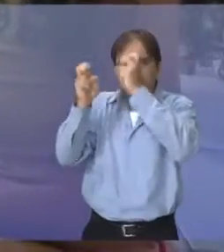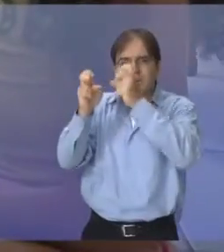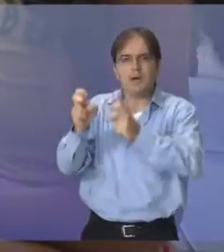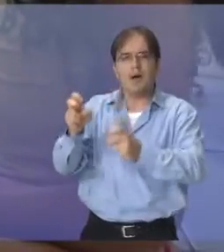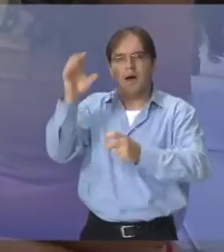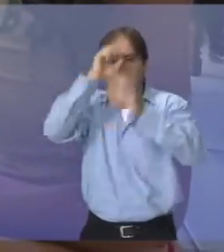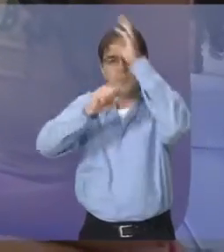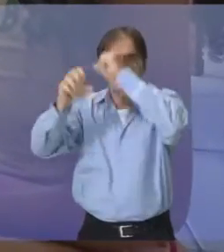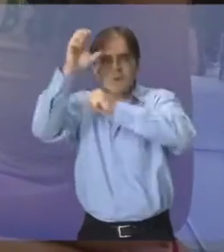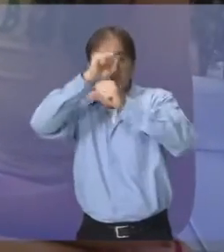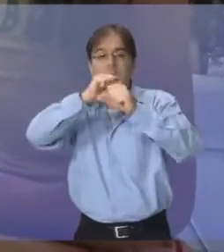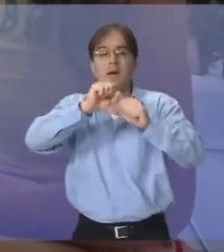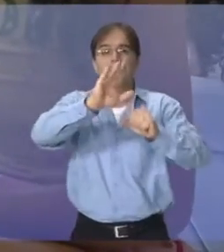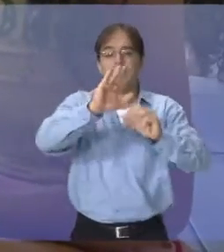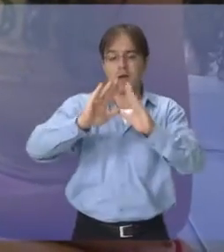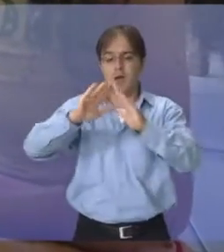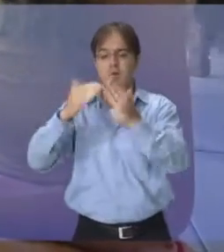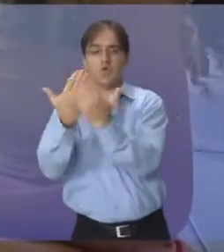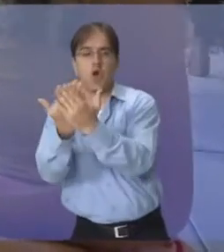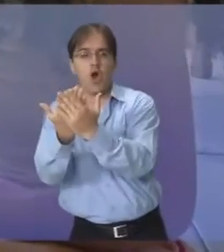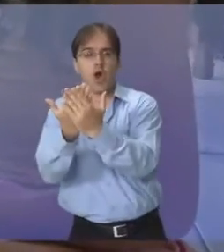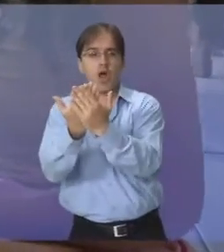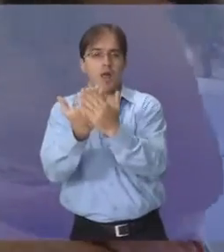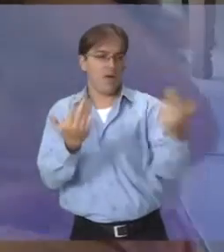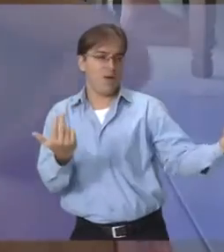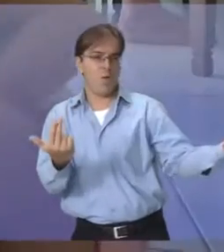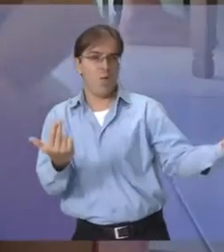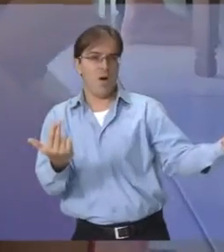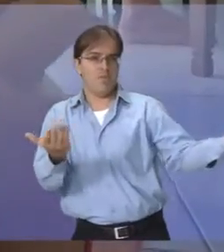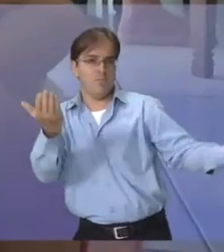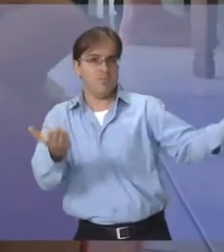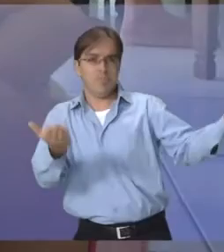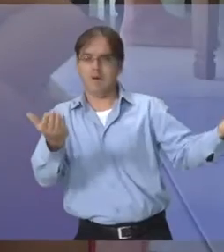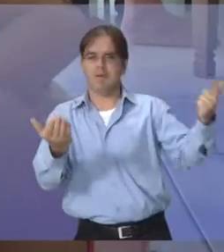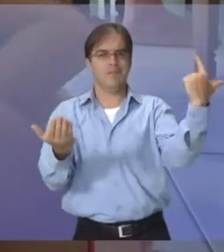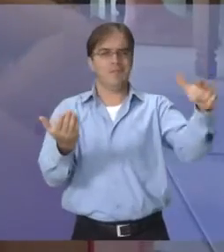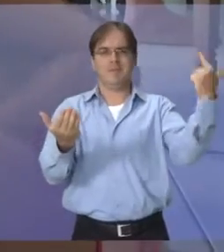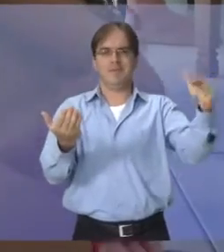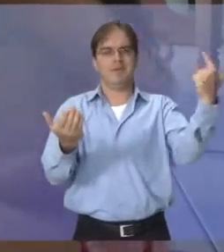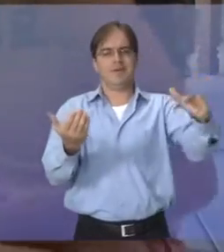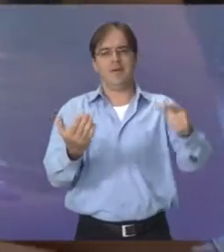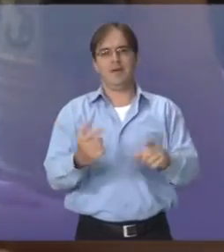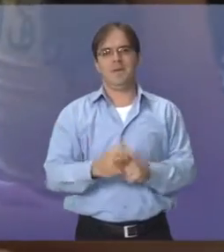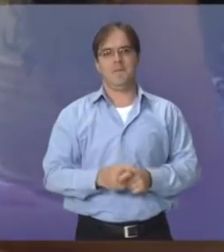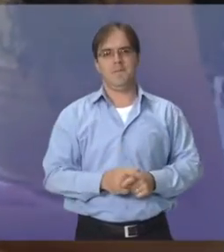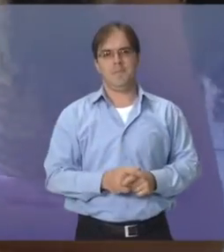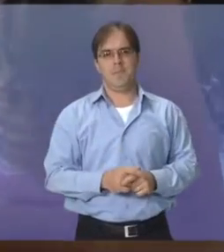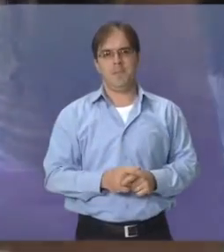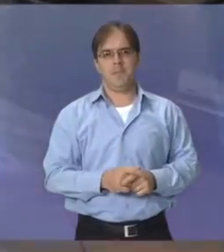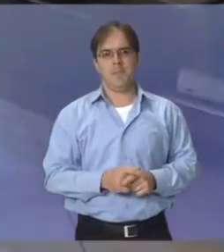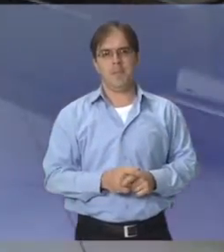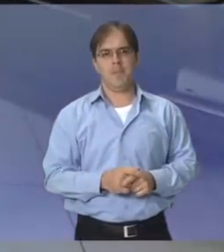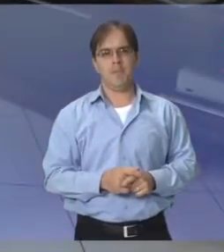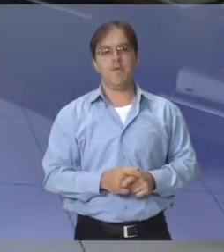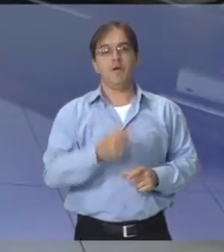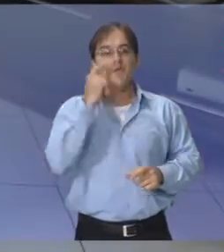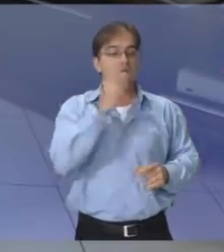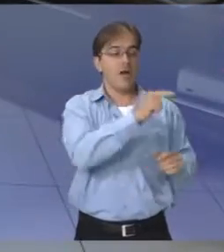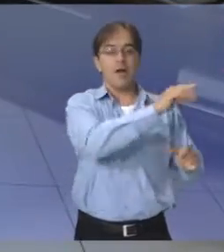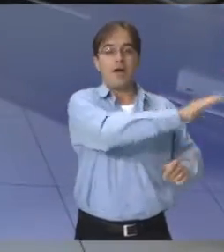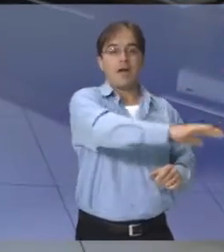escola não conseguiu ainda se apropriar positivamente disso, do que as crianças já estão